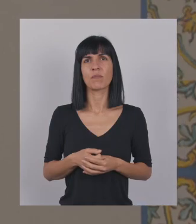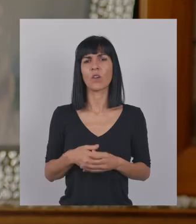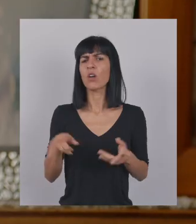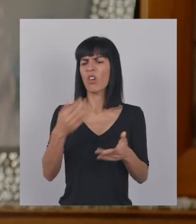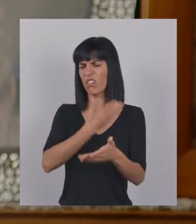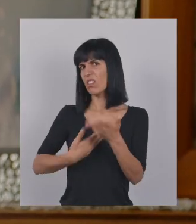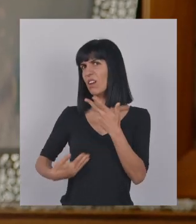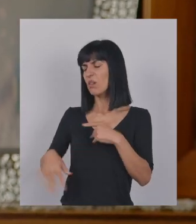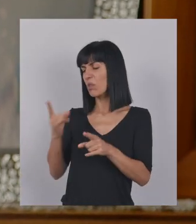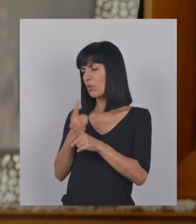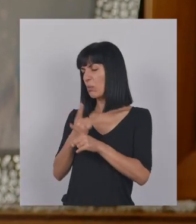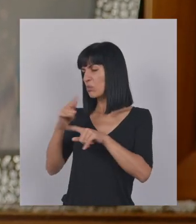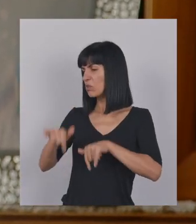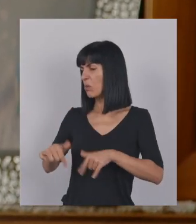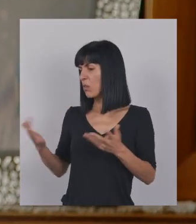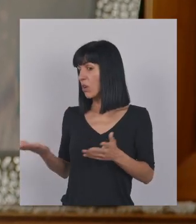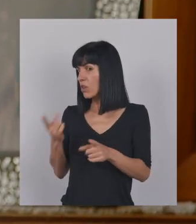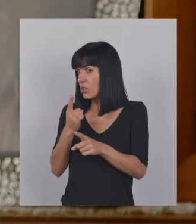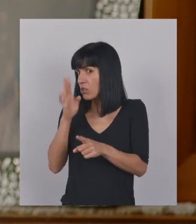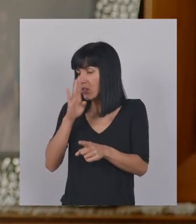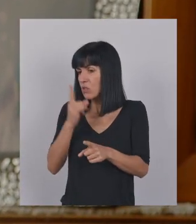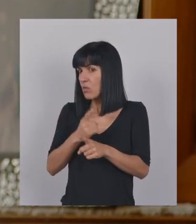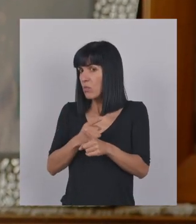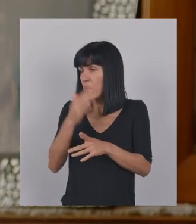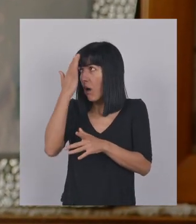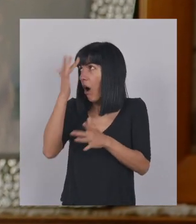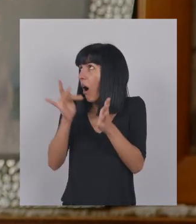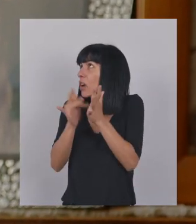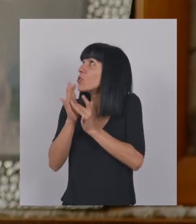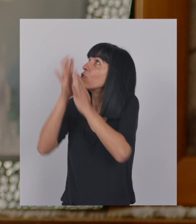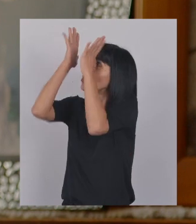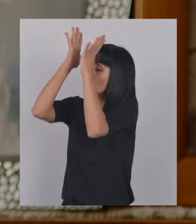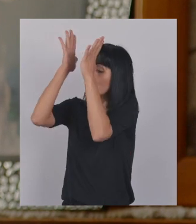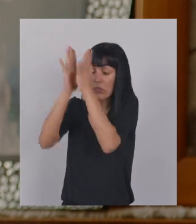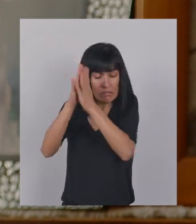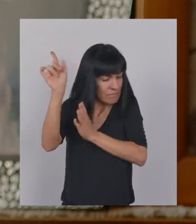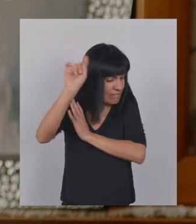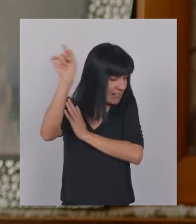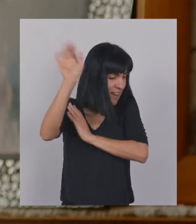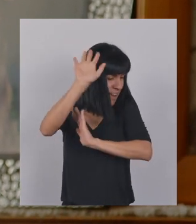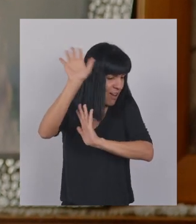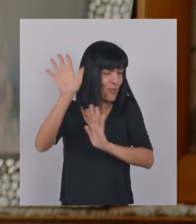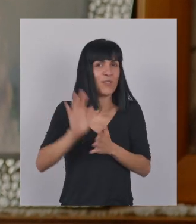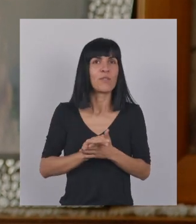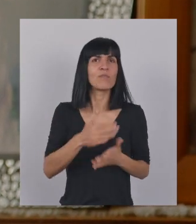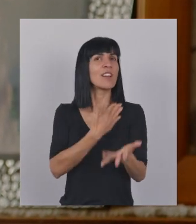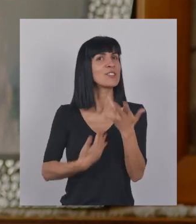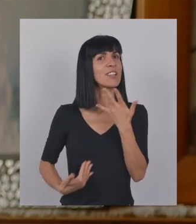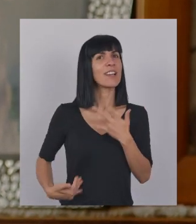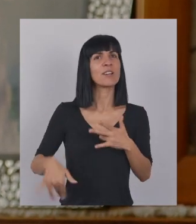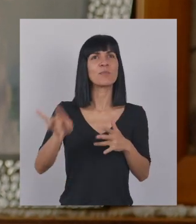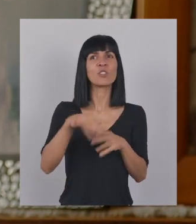não era como é agora nas suas comer agora deixe livrar-se Ai Jesus Deus livre guarde